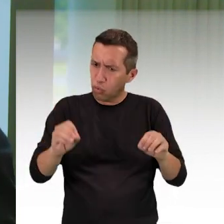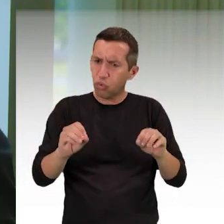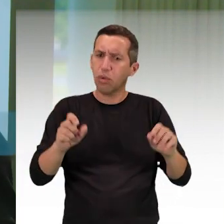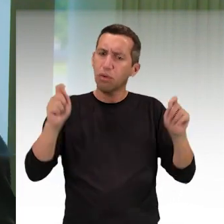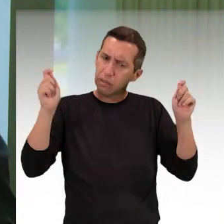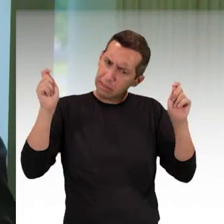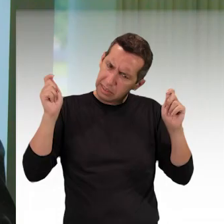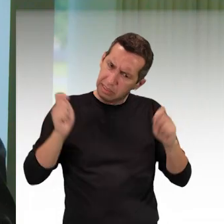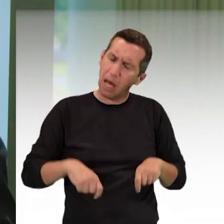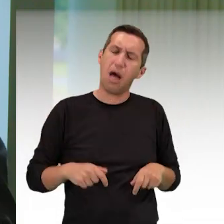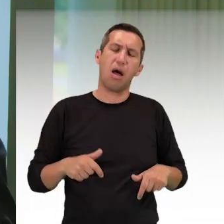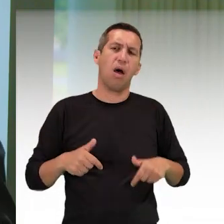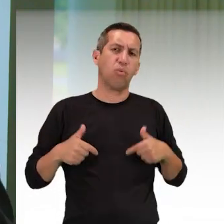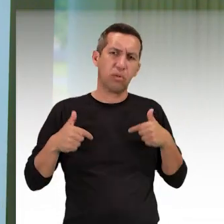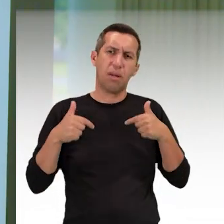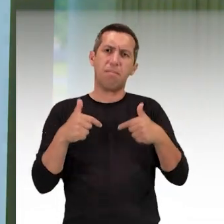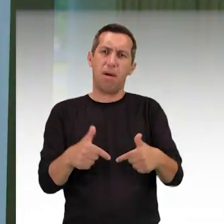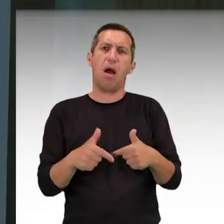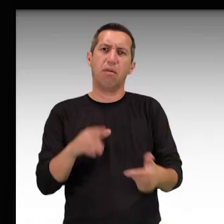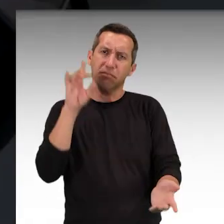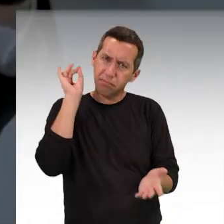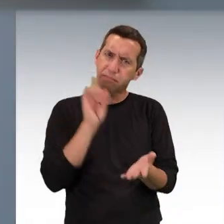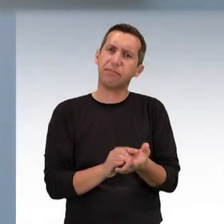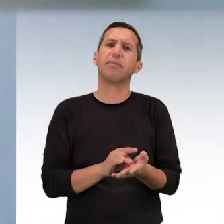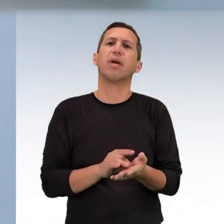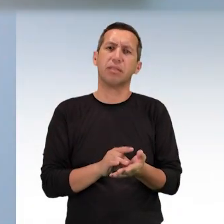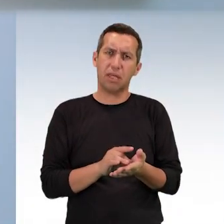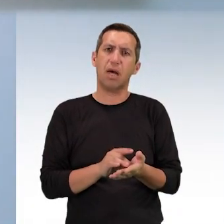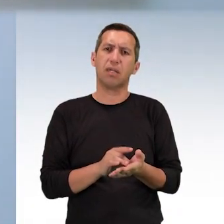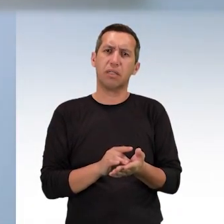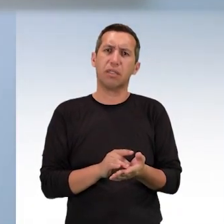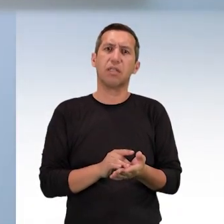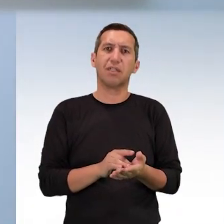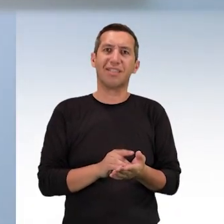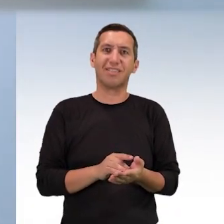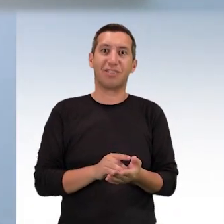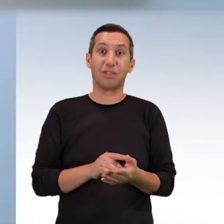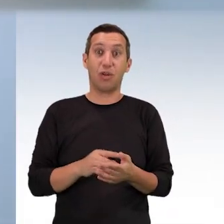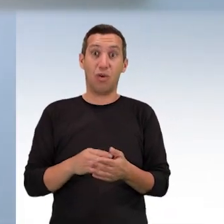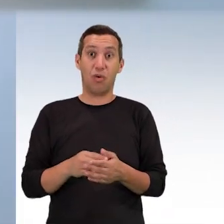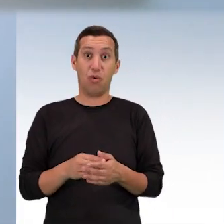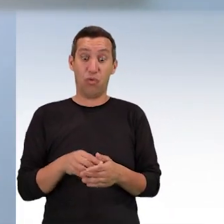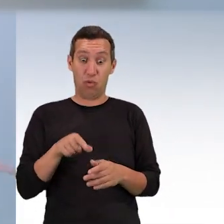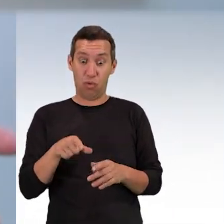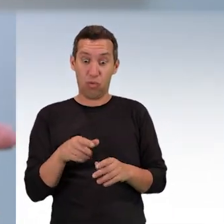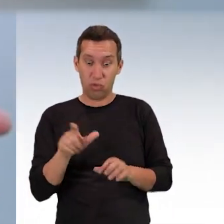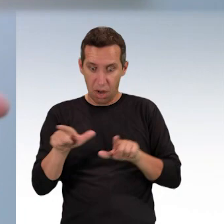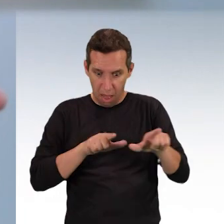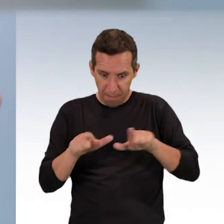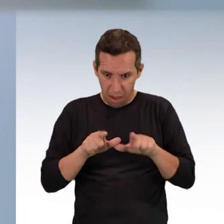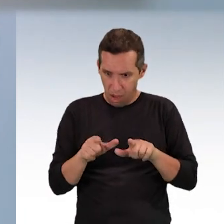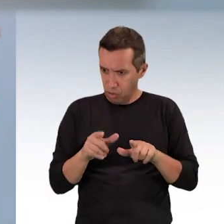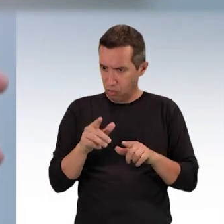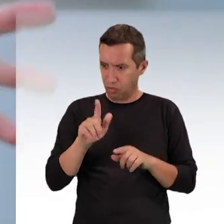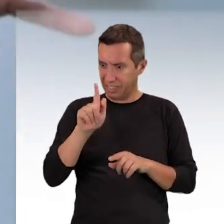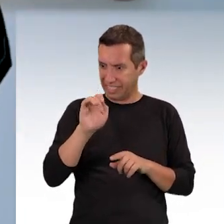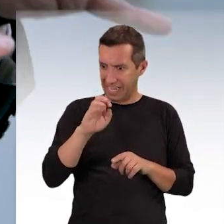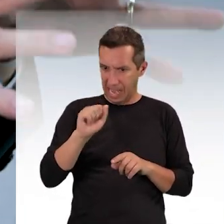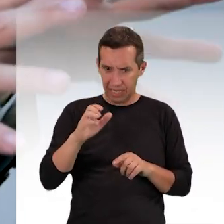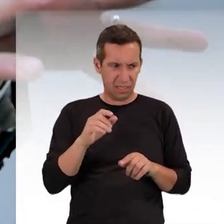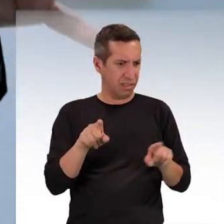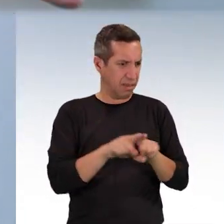pudesse, assim, haver uma atuação mais efetiva. A centralização do GEAC e a parceria com